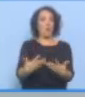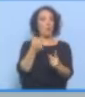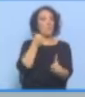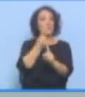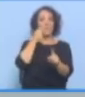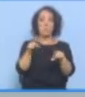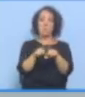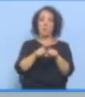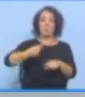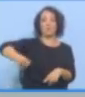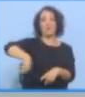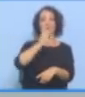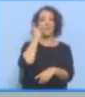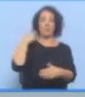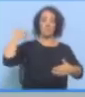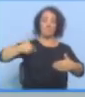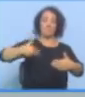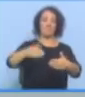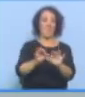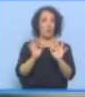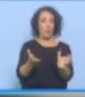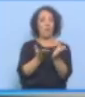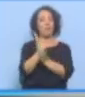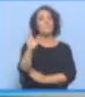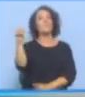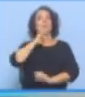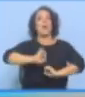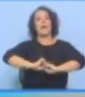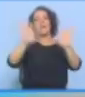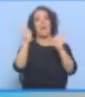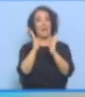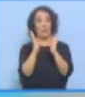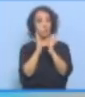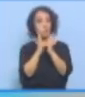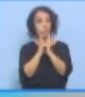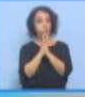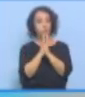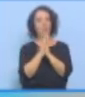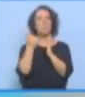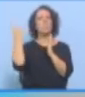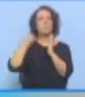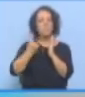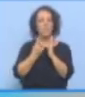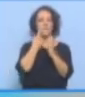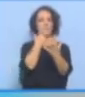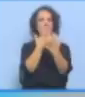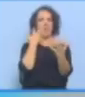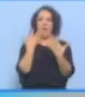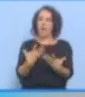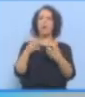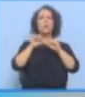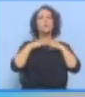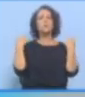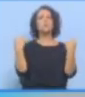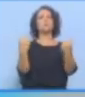a lutar para que assim seja. Não é? Claro, e a Igreja devia ser um sinal no meio desta sociedade ou das sociedades em que